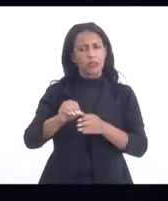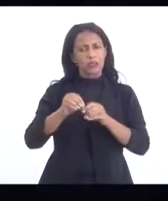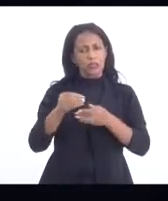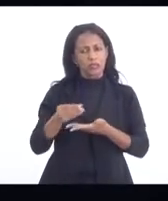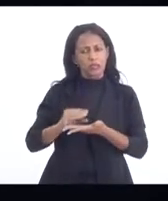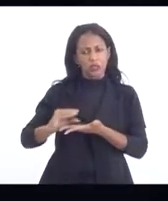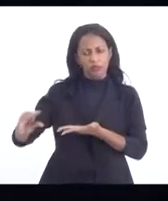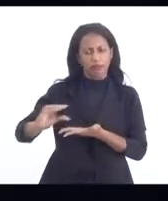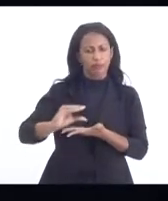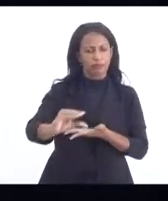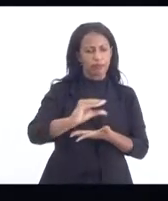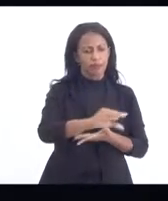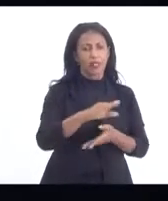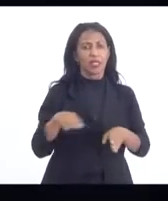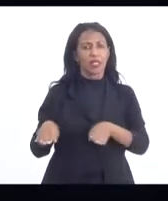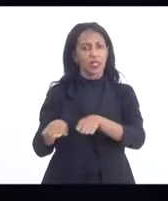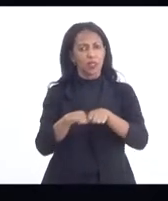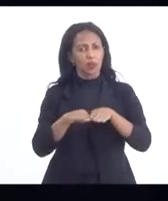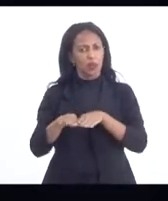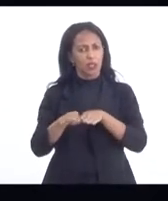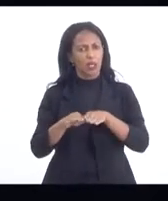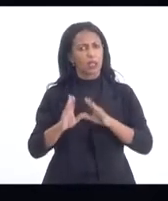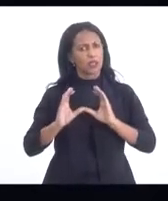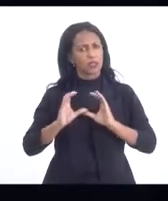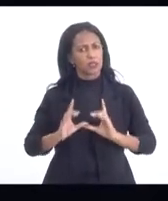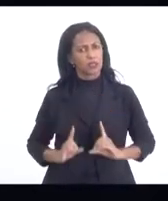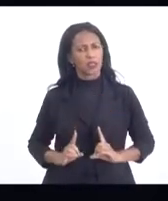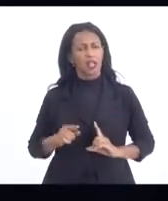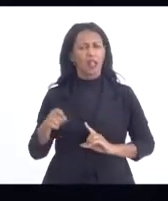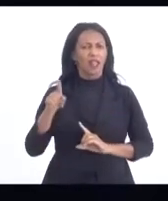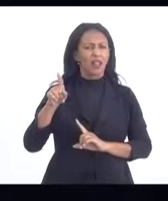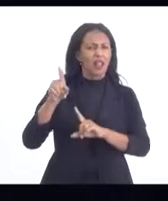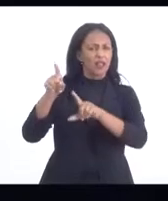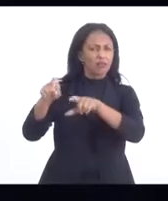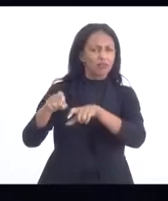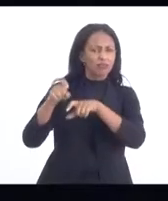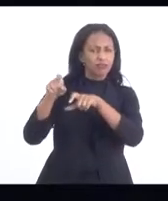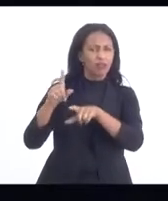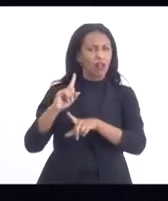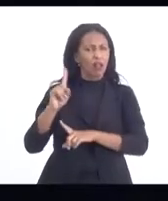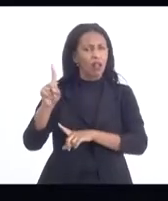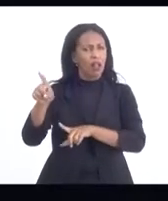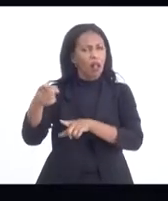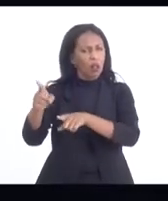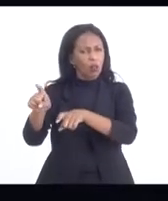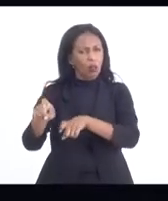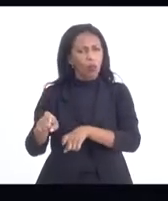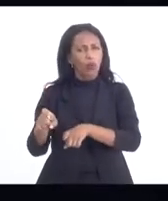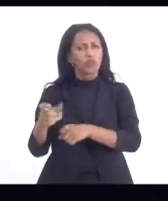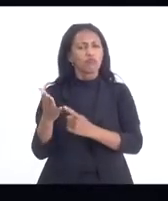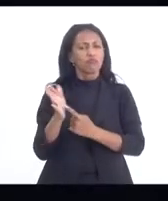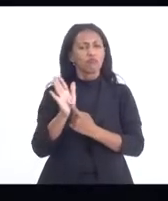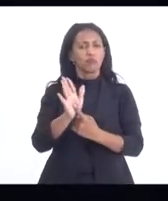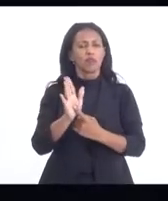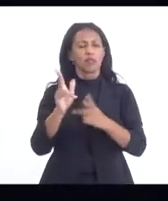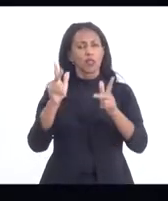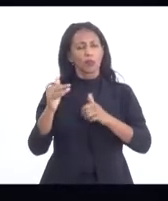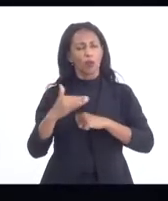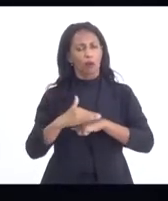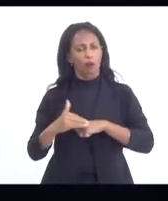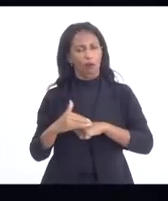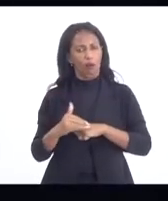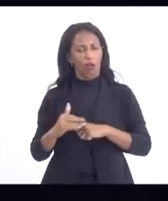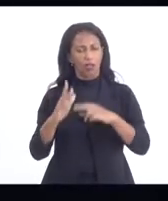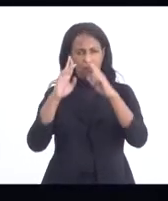forma igualitária, que o nosso cidadão lá do norte, lá do noroeste, ele seja visto com o mesmo carinho, com o